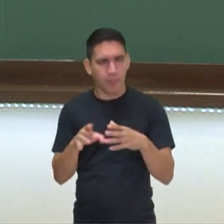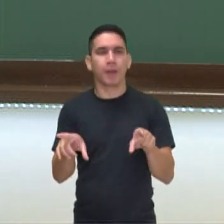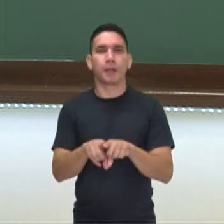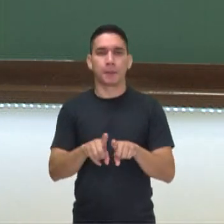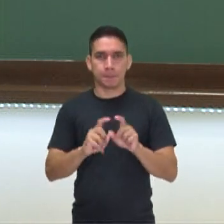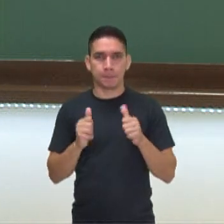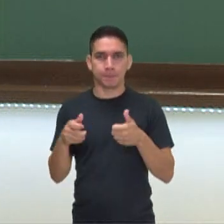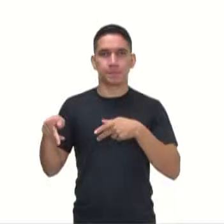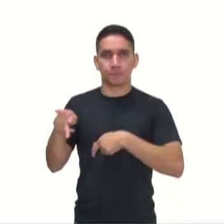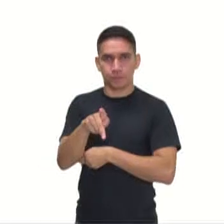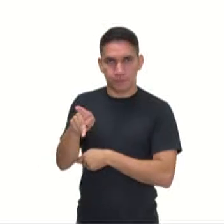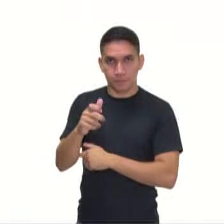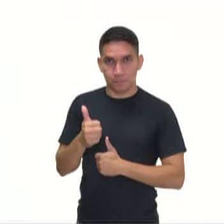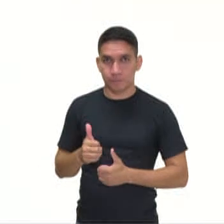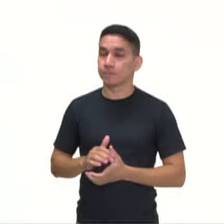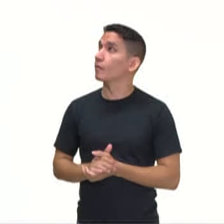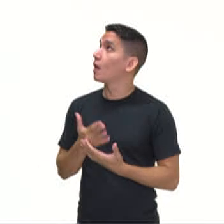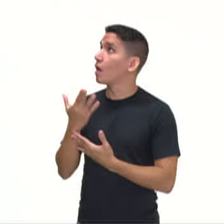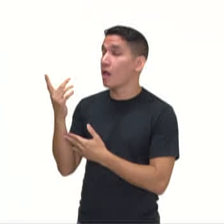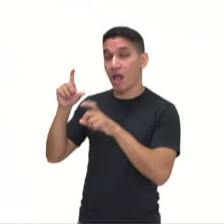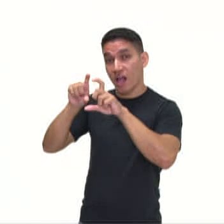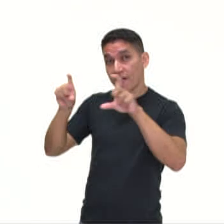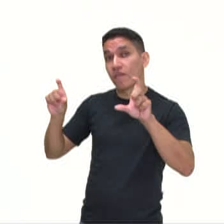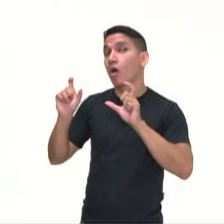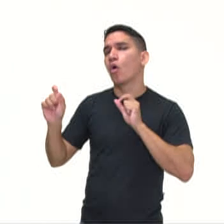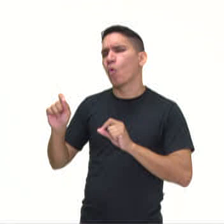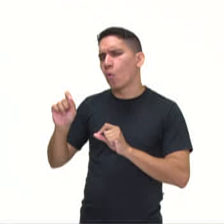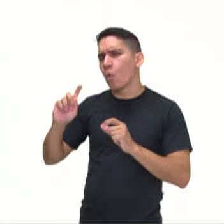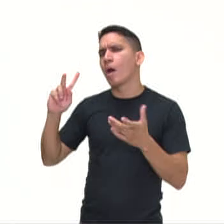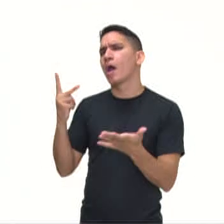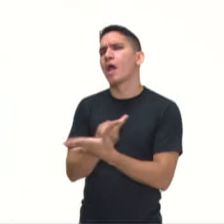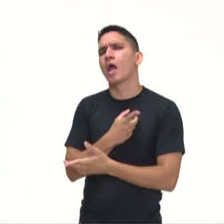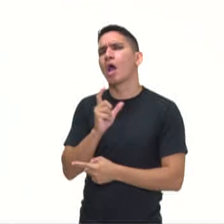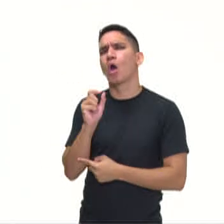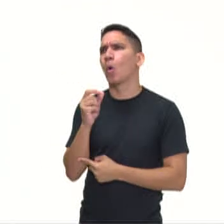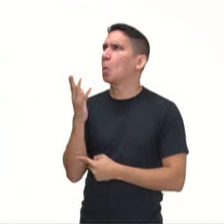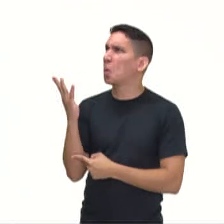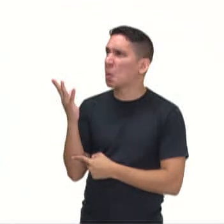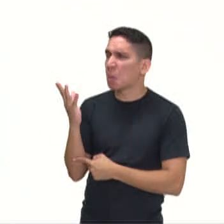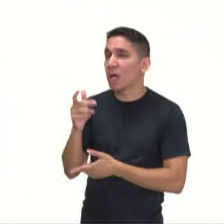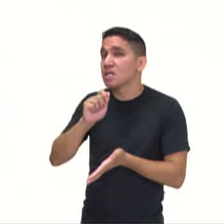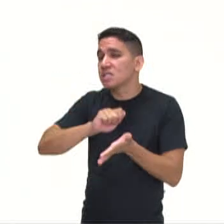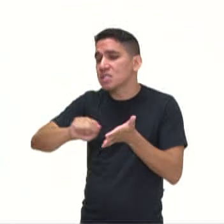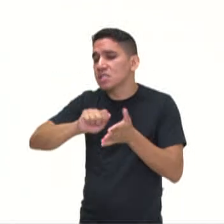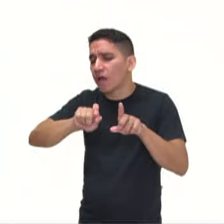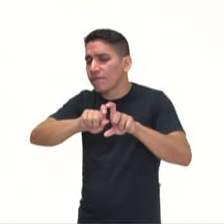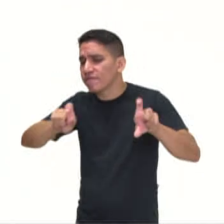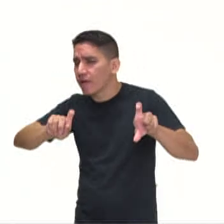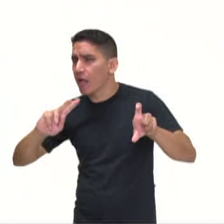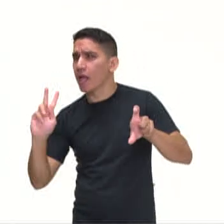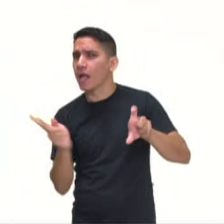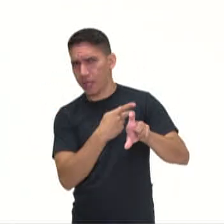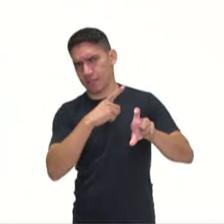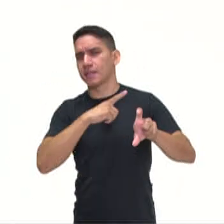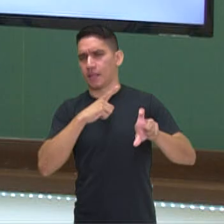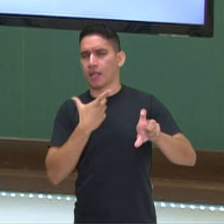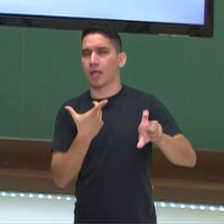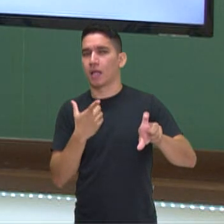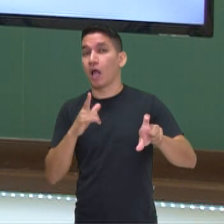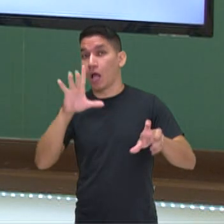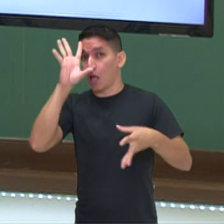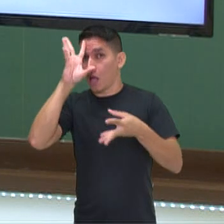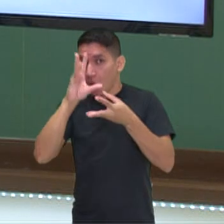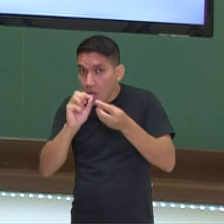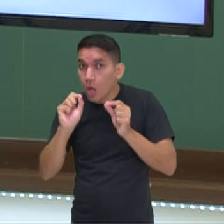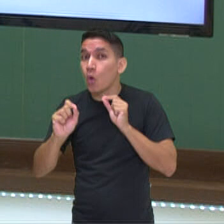com o professor, né? A frase a seguir contém um erro, poxa, ela está escrita errada, hein? Então a gente vai entender a